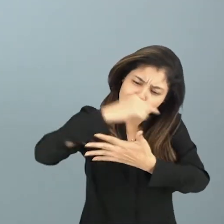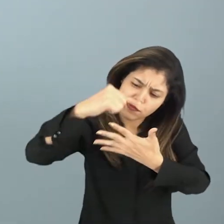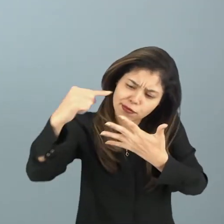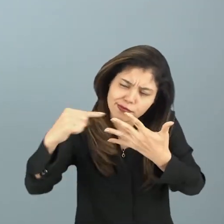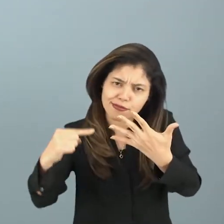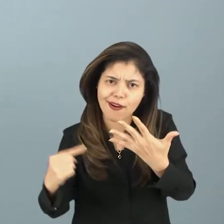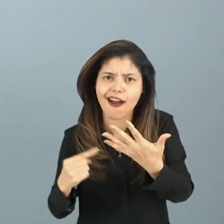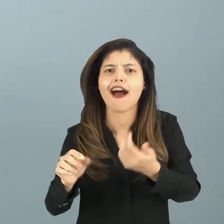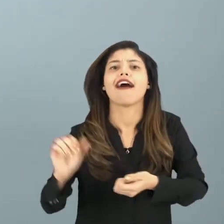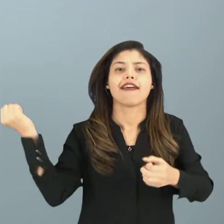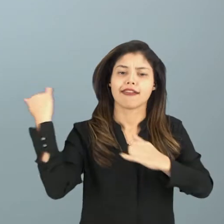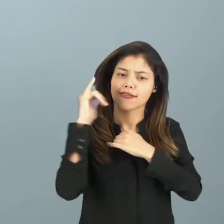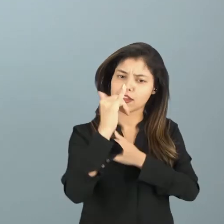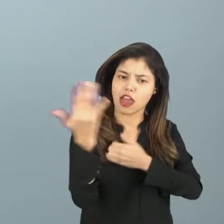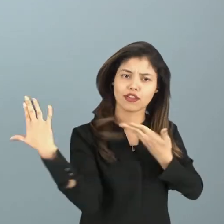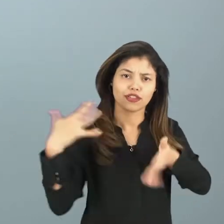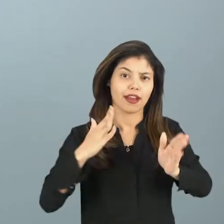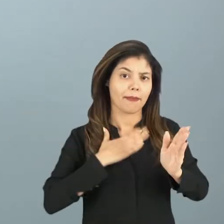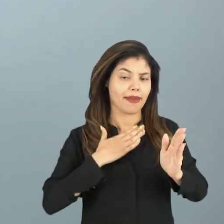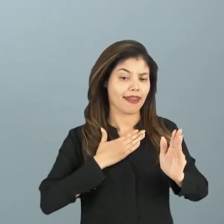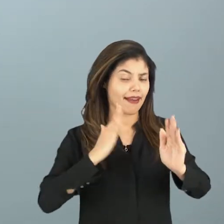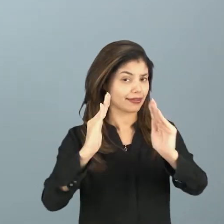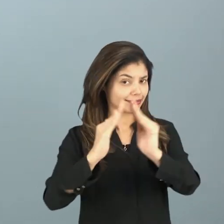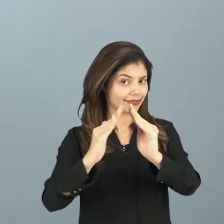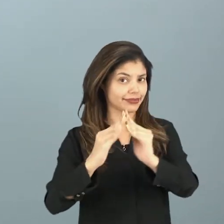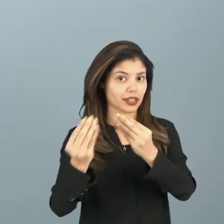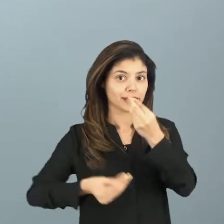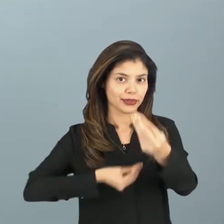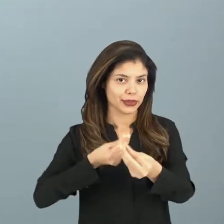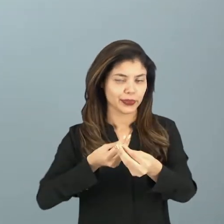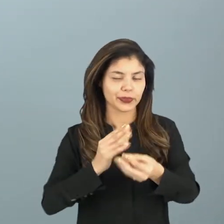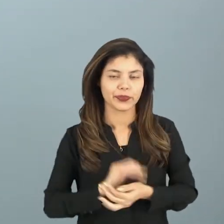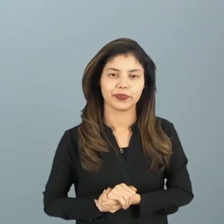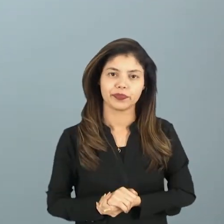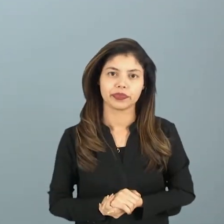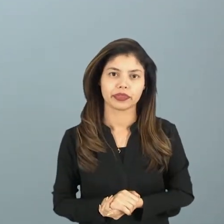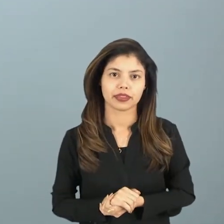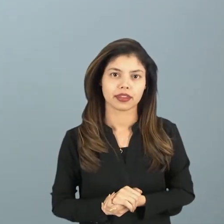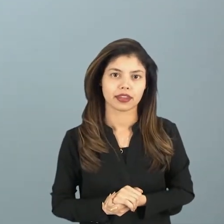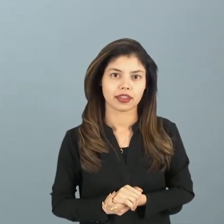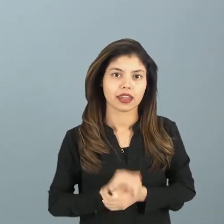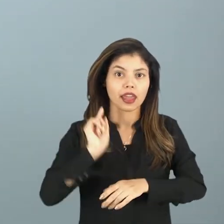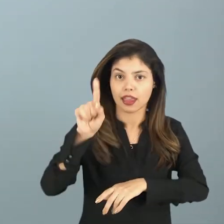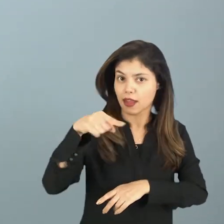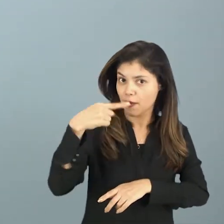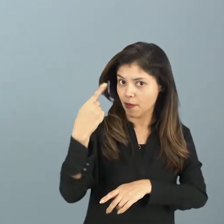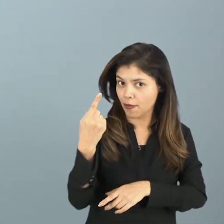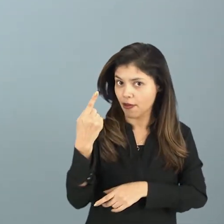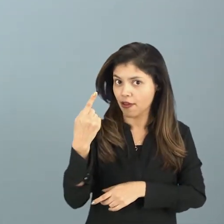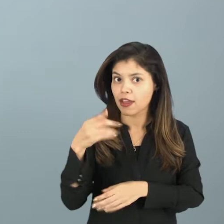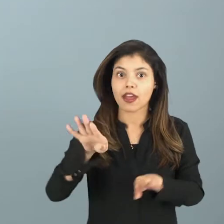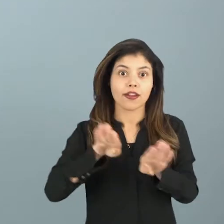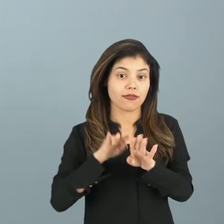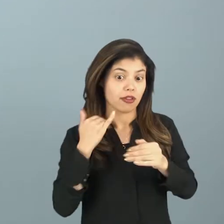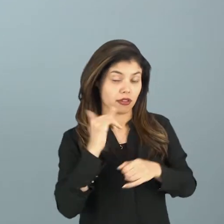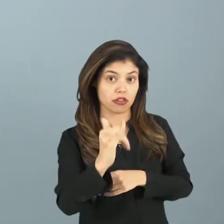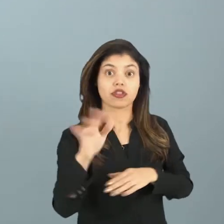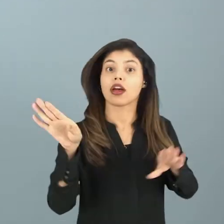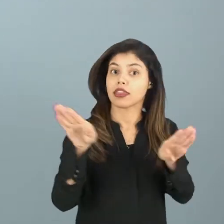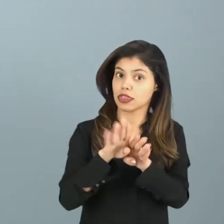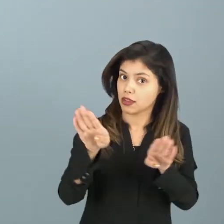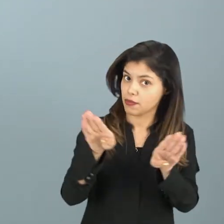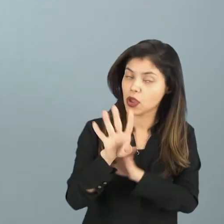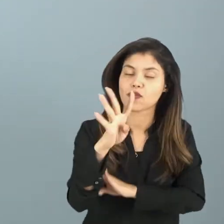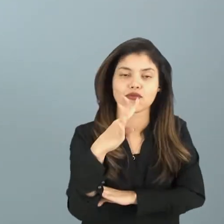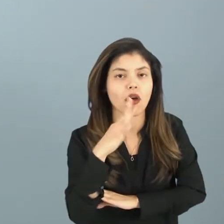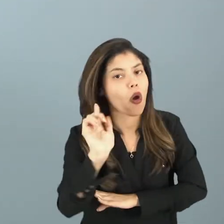de energia e como ela chega à nossa casa, da forma como ela chega. E aí, além desse tipo de energia, nós vamos